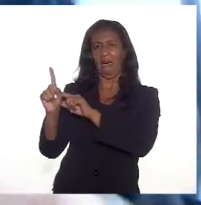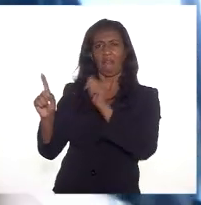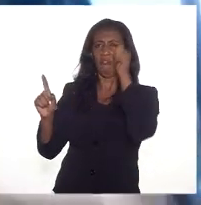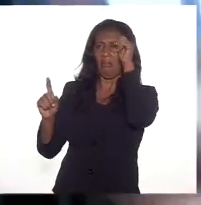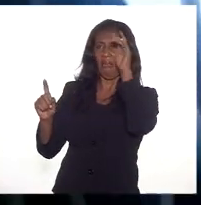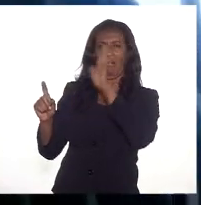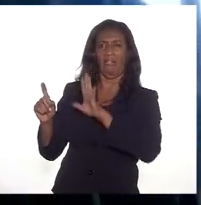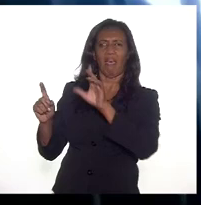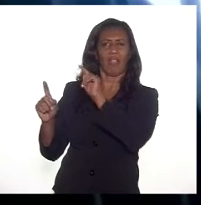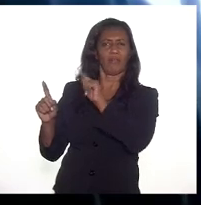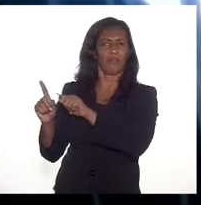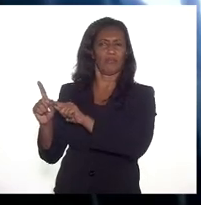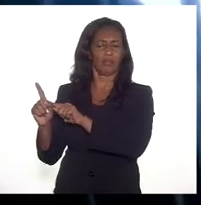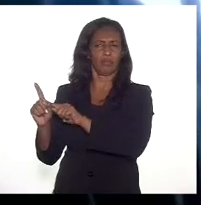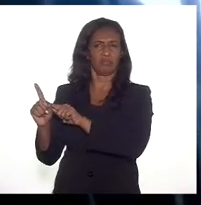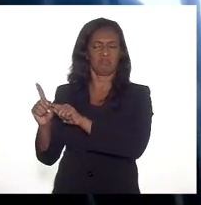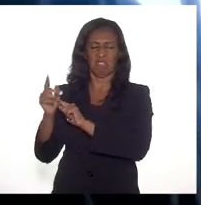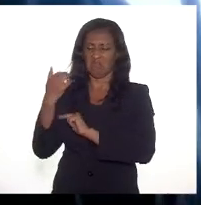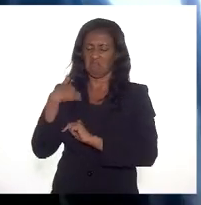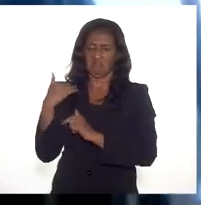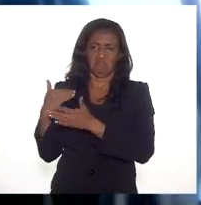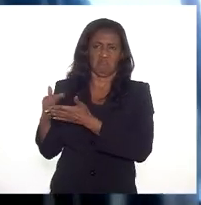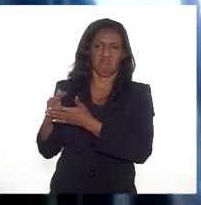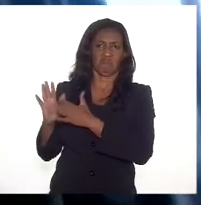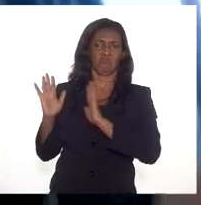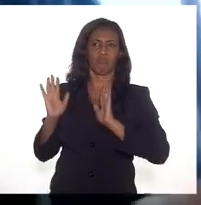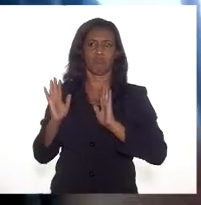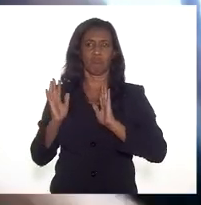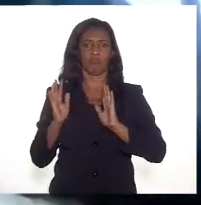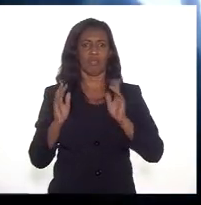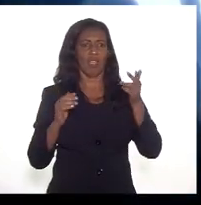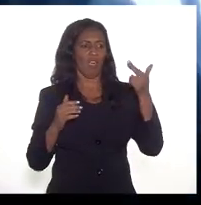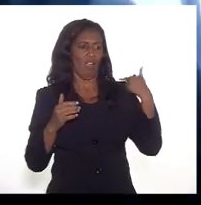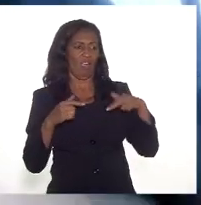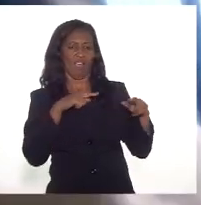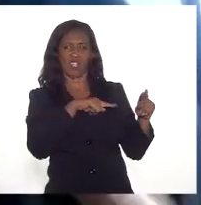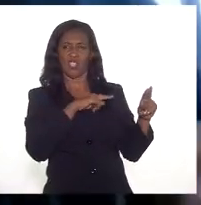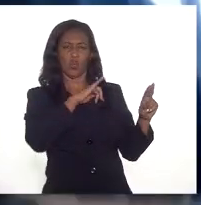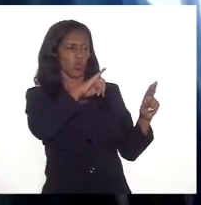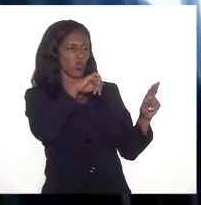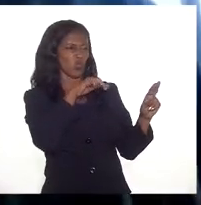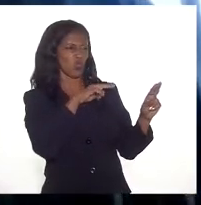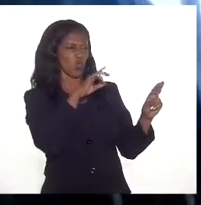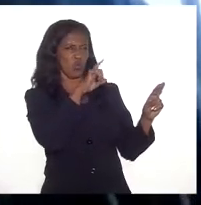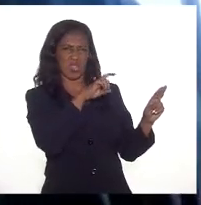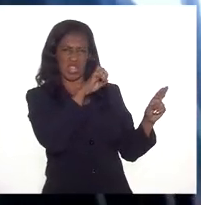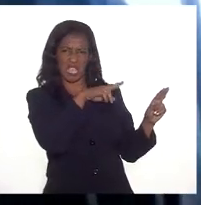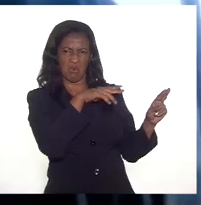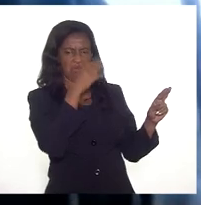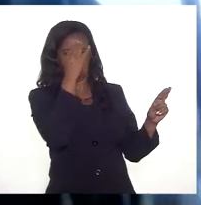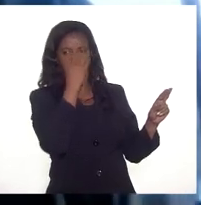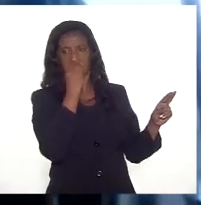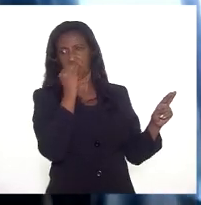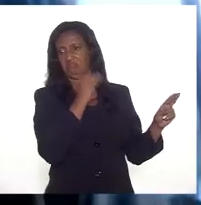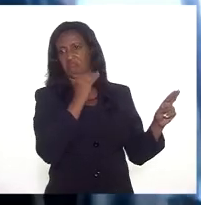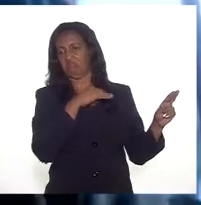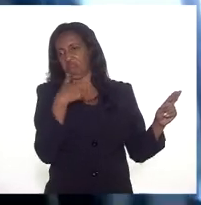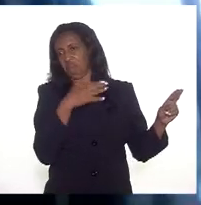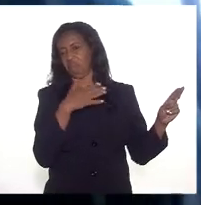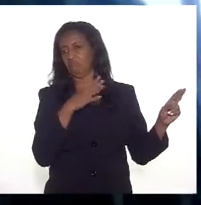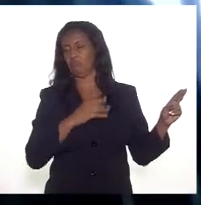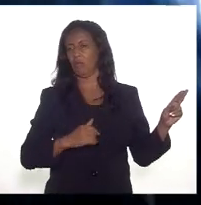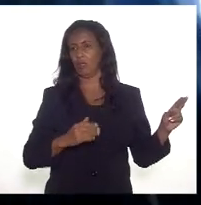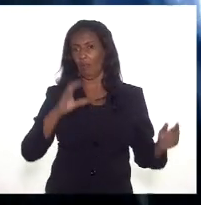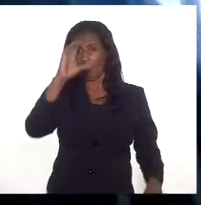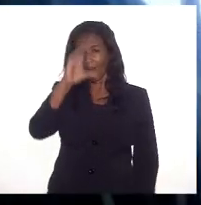não sou da religião afro, isso não me diz respeito. A religião agredida foram os judeus. Como eu não sou judeu, não me diz respeito.